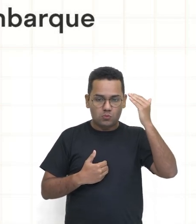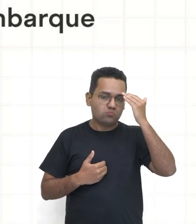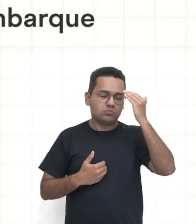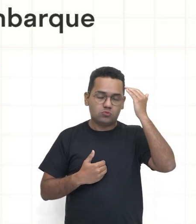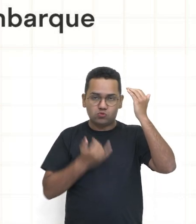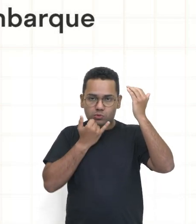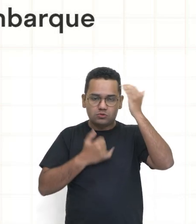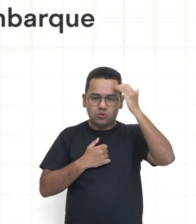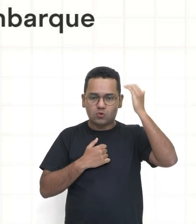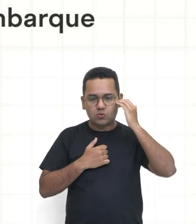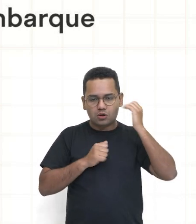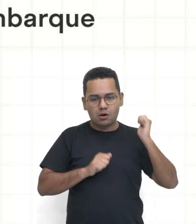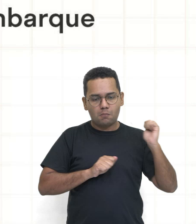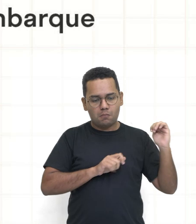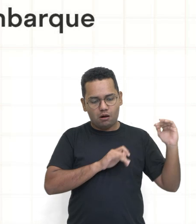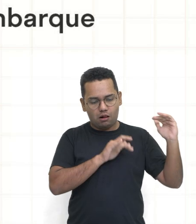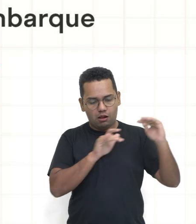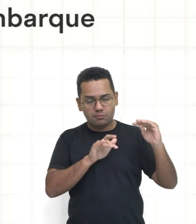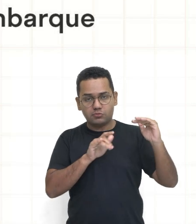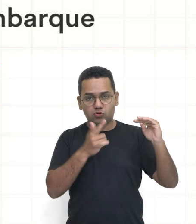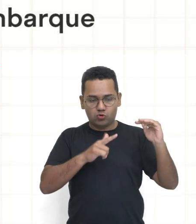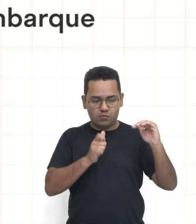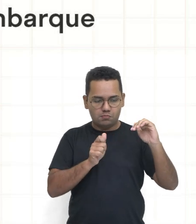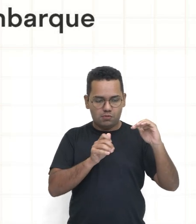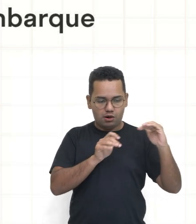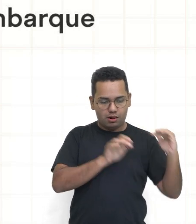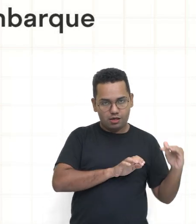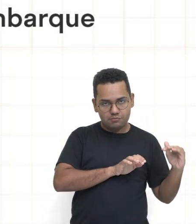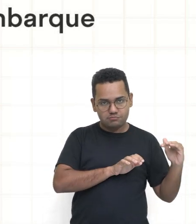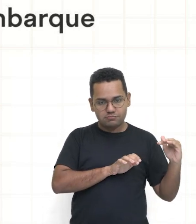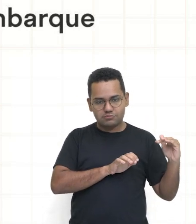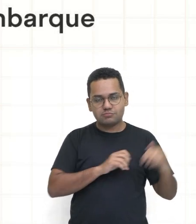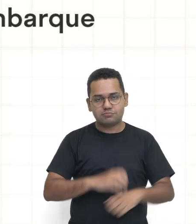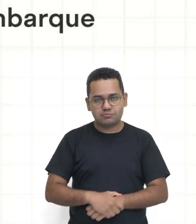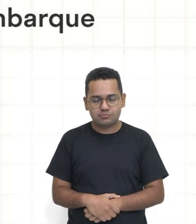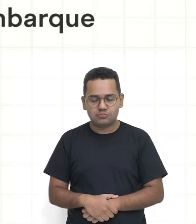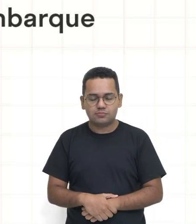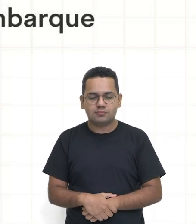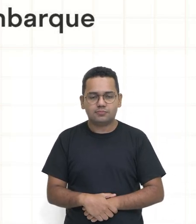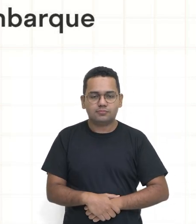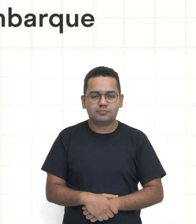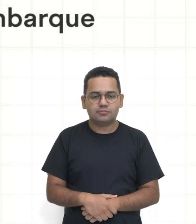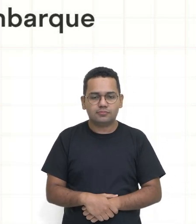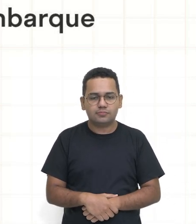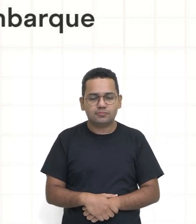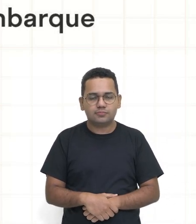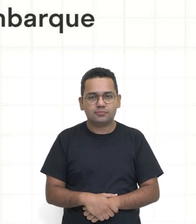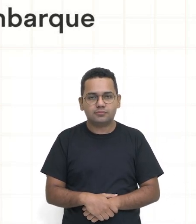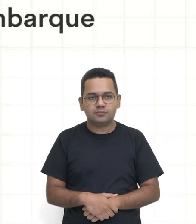norte-coreanas de volta ao norte. Antes de haver esse contra-ataque, a